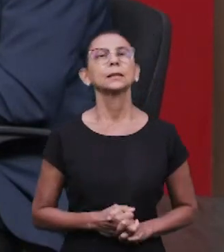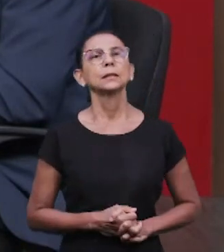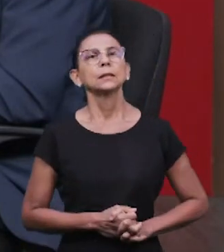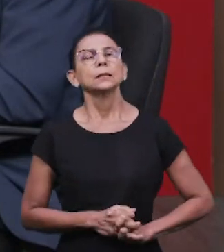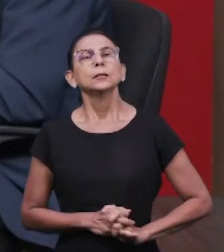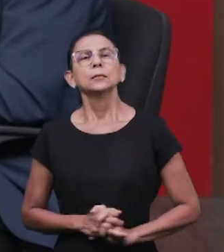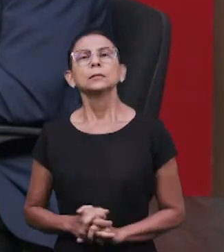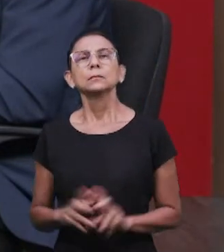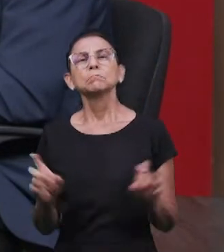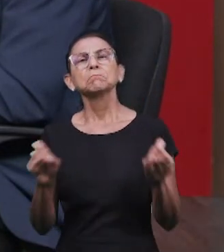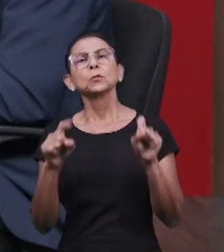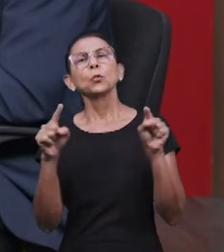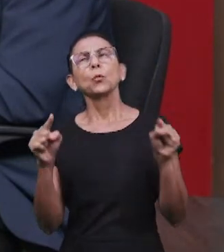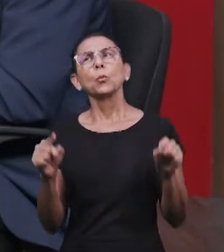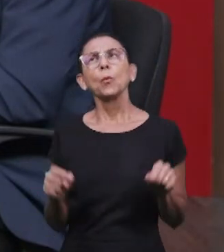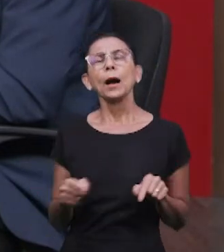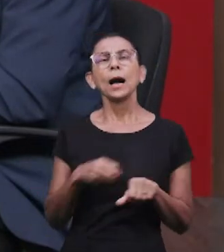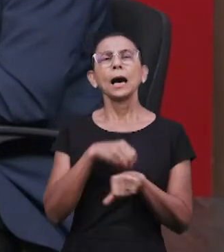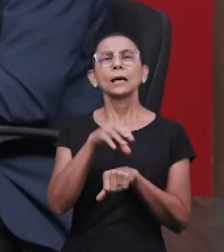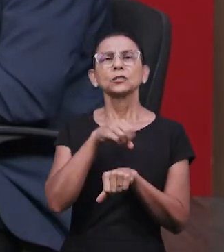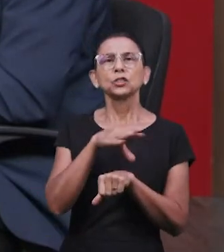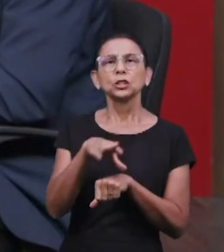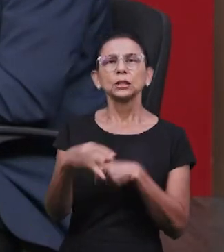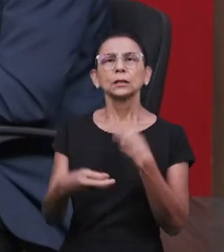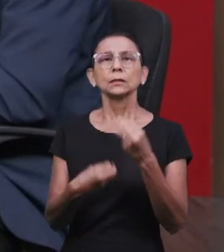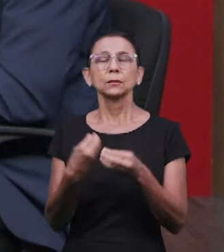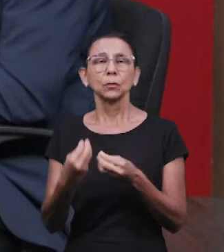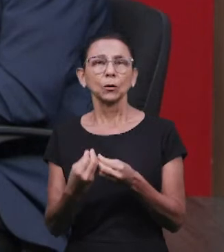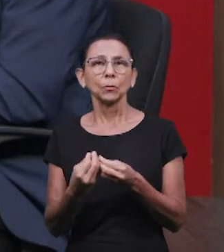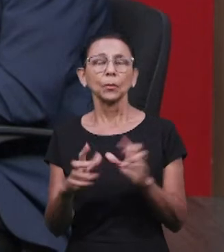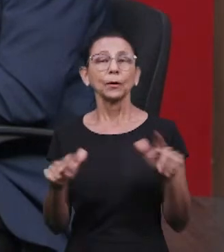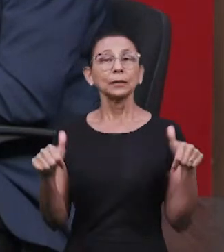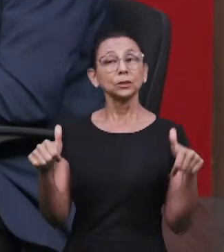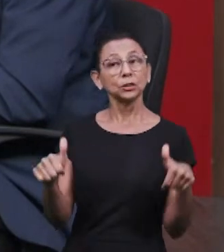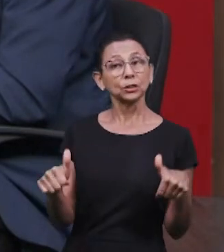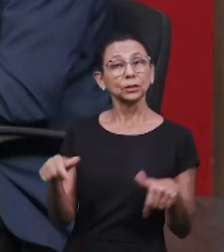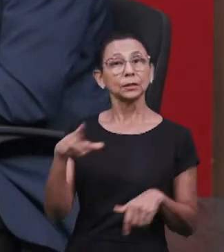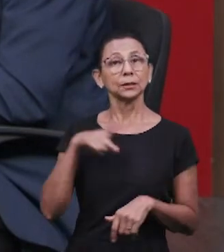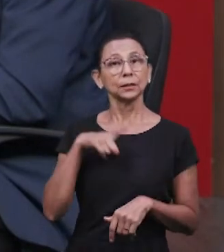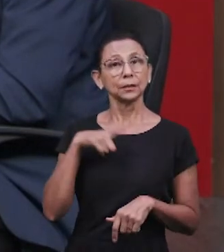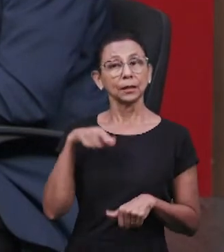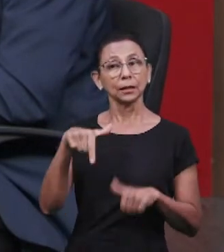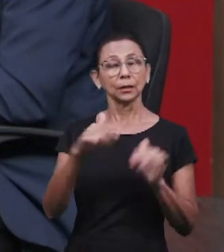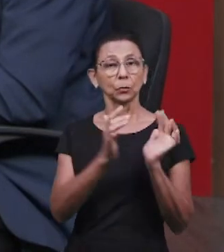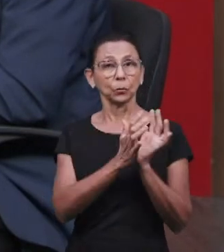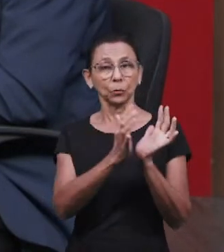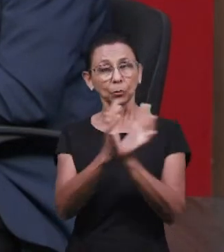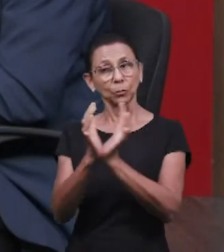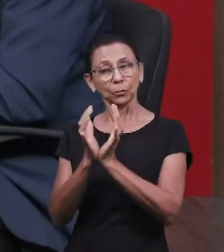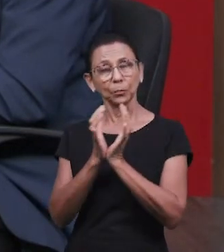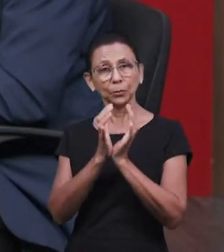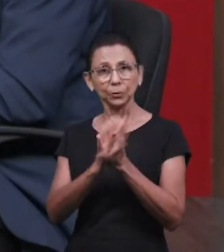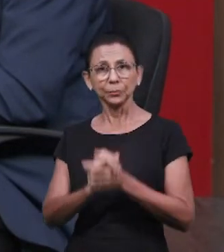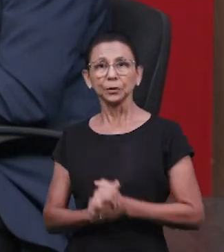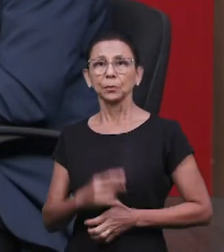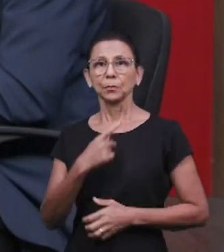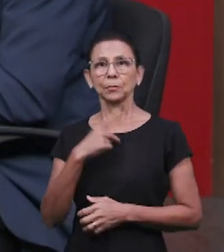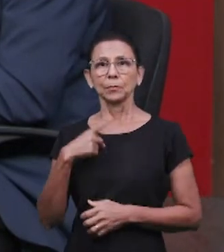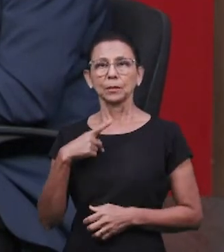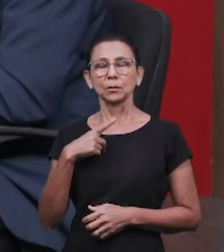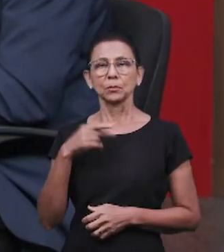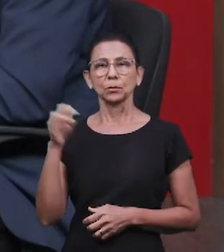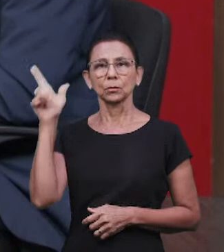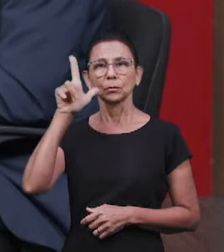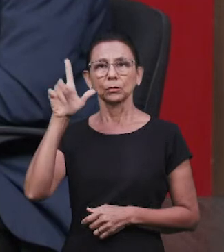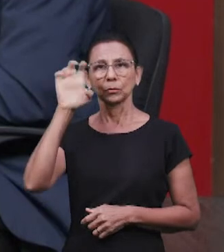são relacionados à família, quais as orientações, como proceder. E nós temos aqui uma bancada que está formada